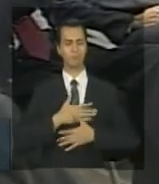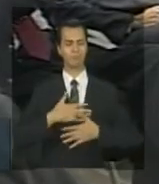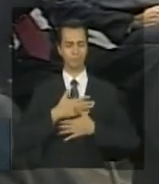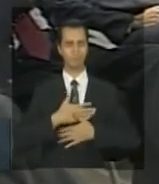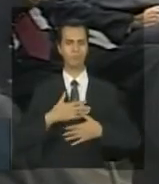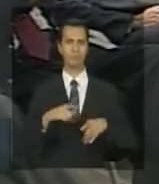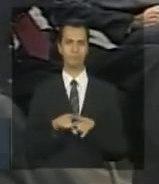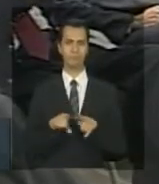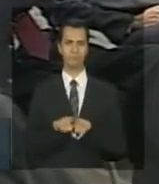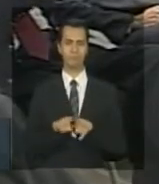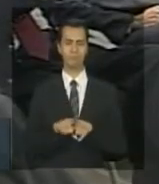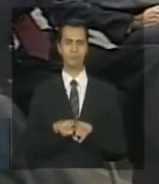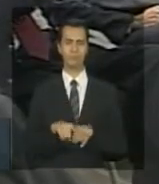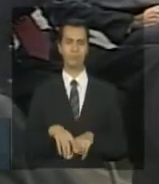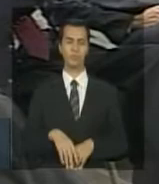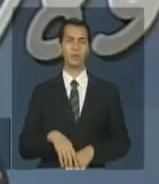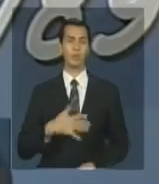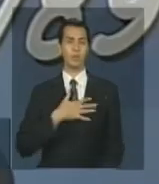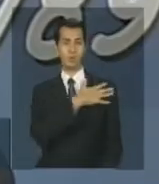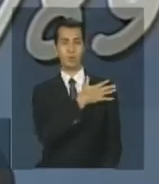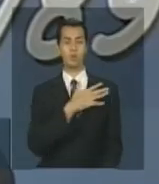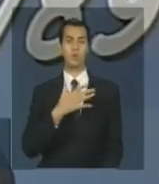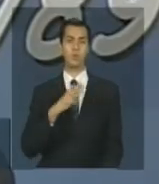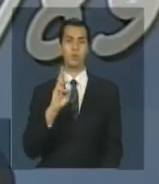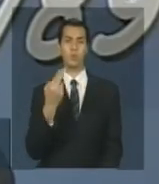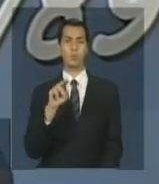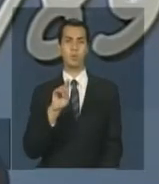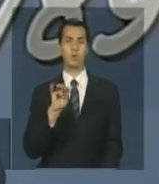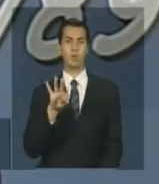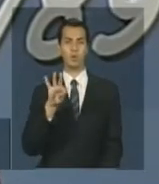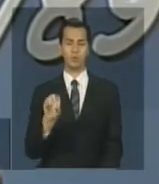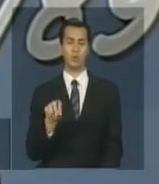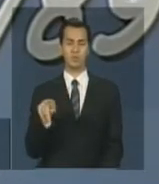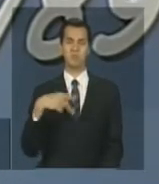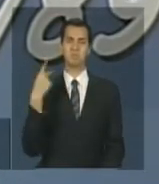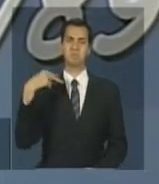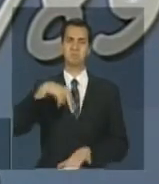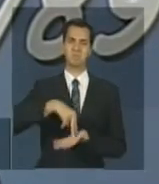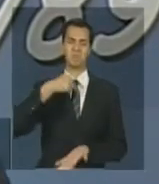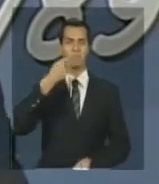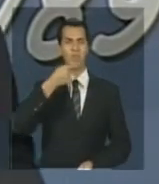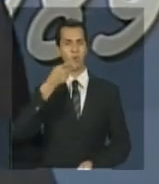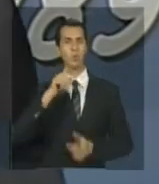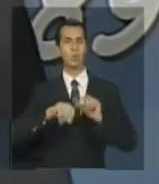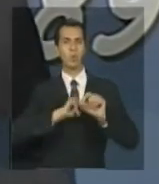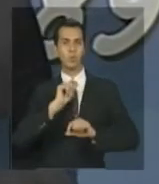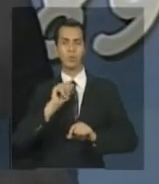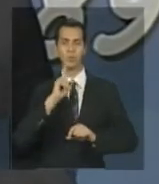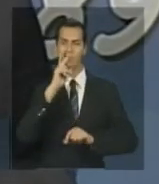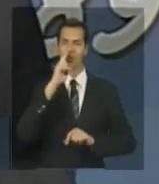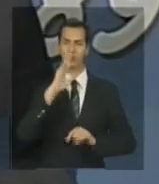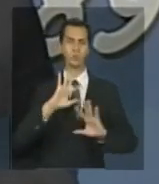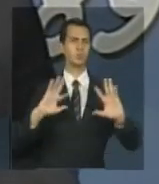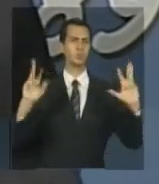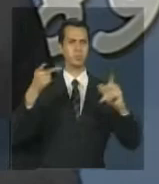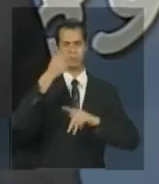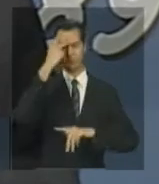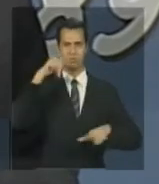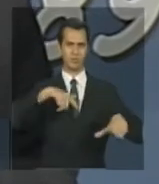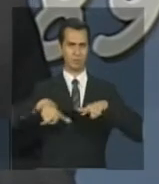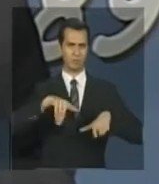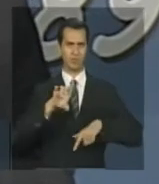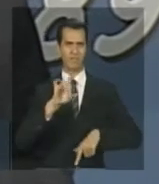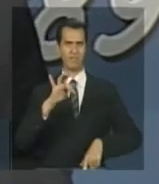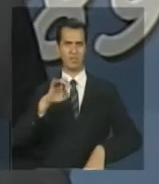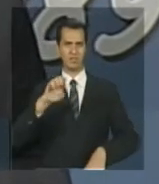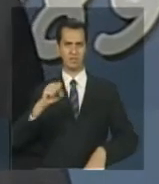satisfação o Coronel Humberto procurou traduzir toda a alegria dos que fazem a Defesa Civil Nacional eu